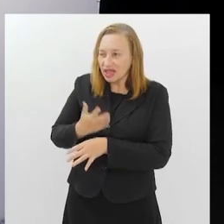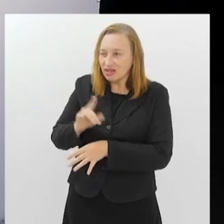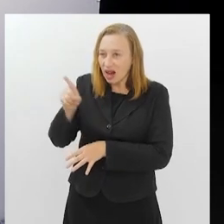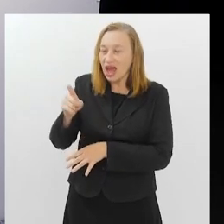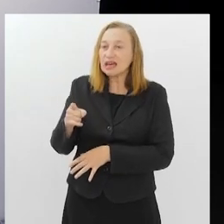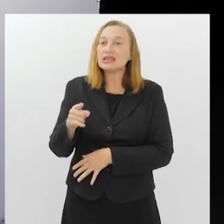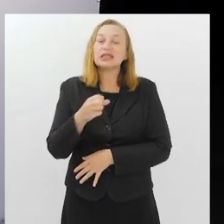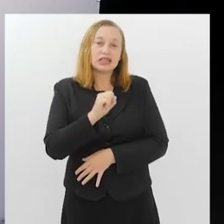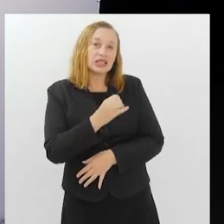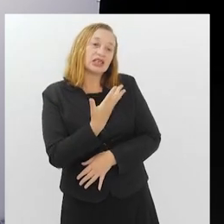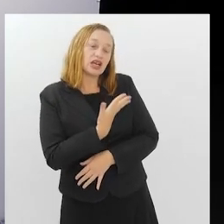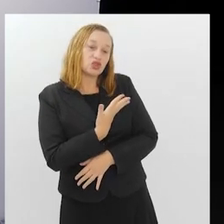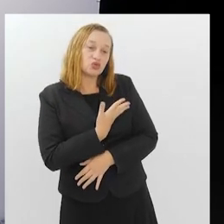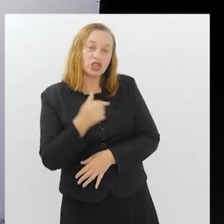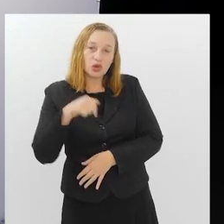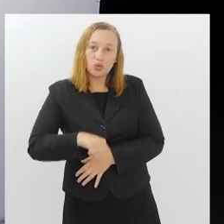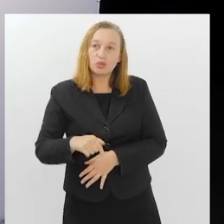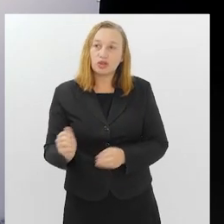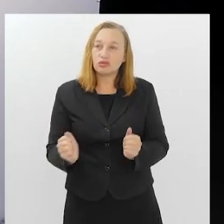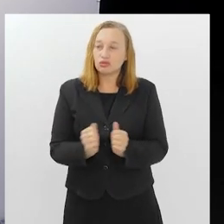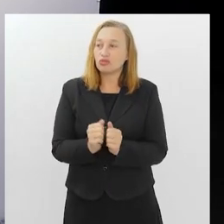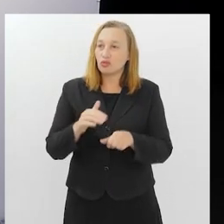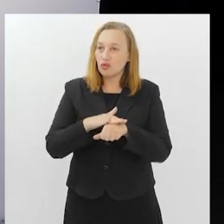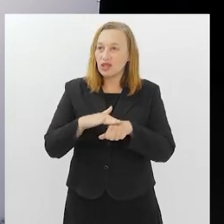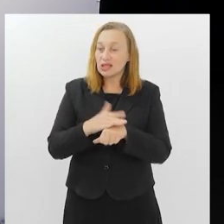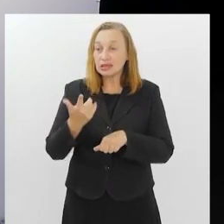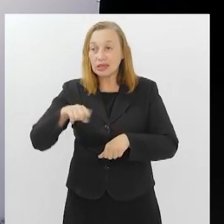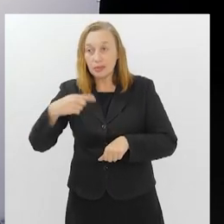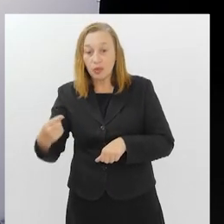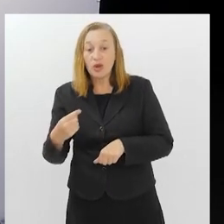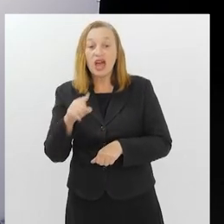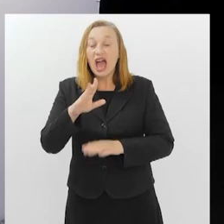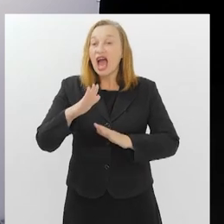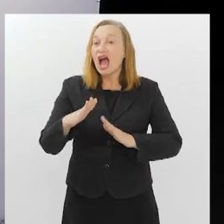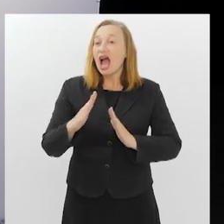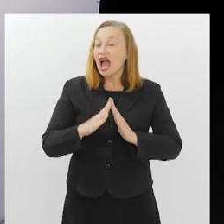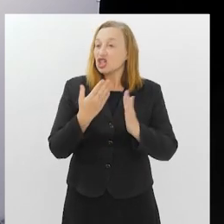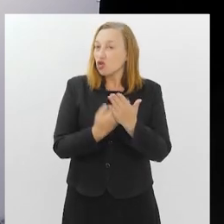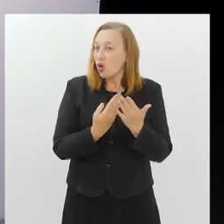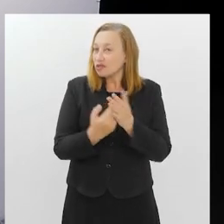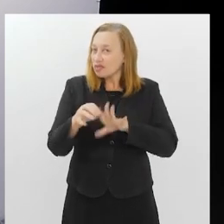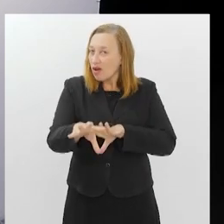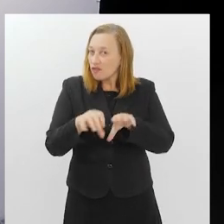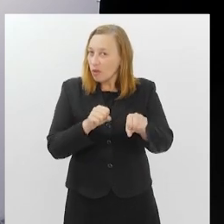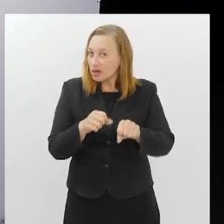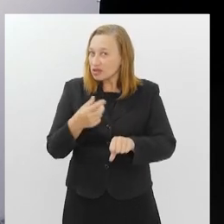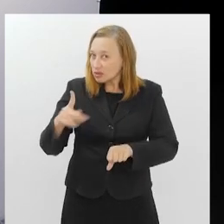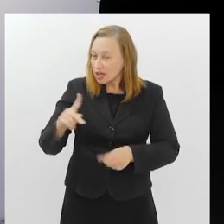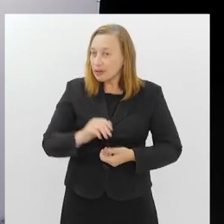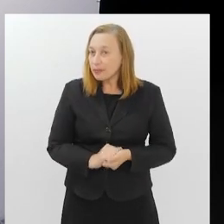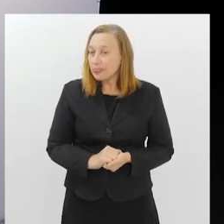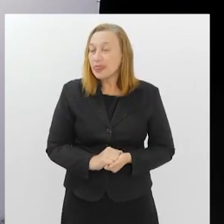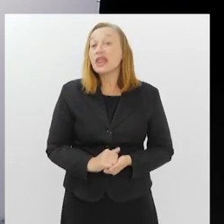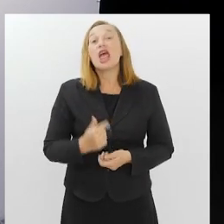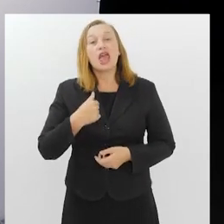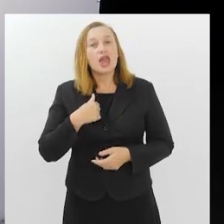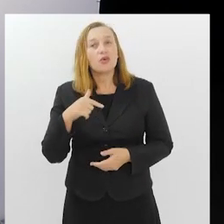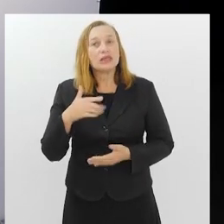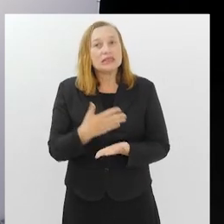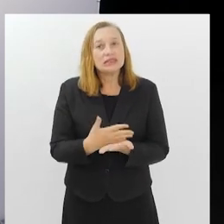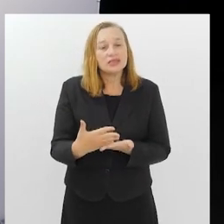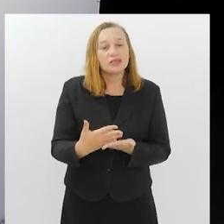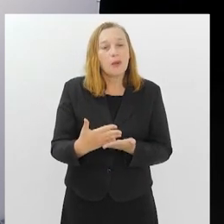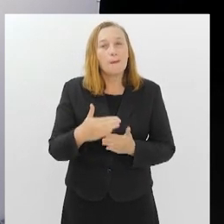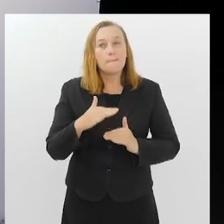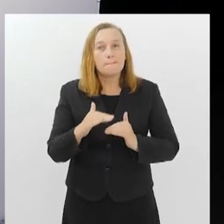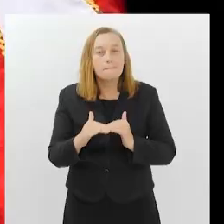sempre interagindo. É, sem dúvida nenhuma, aquela escolinha que te deu a formação. Ali eu fui quando eu comecei a